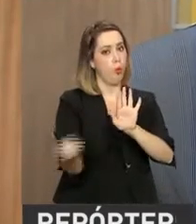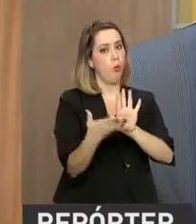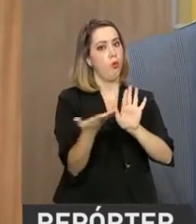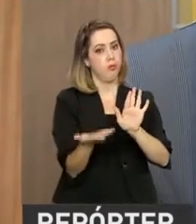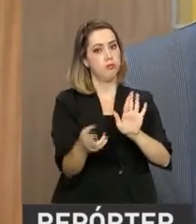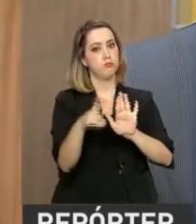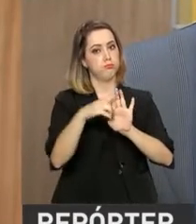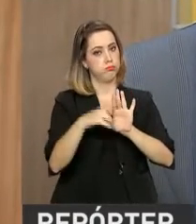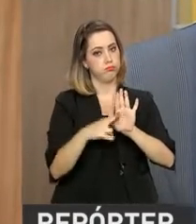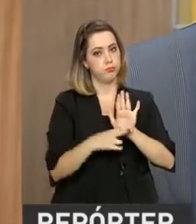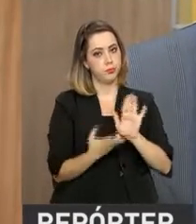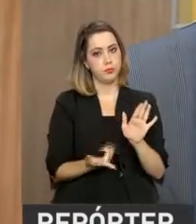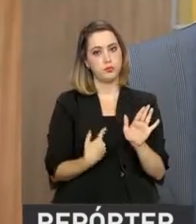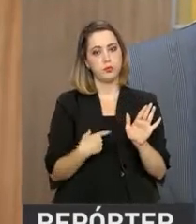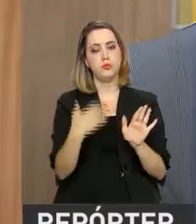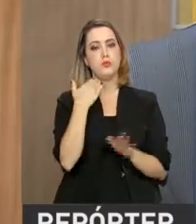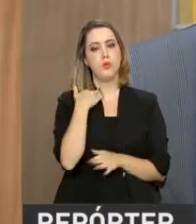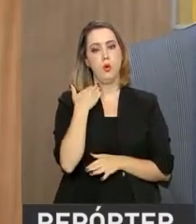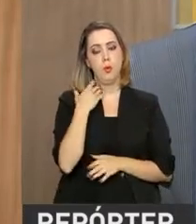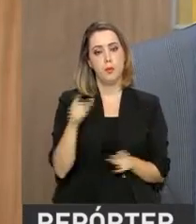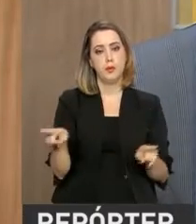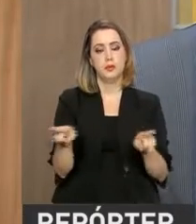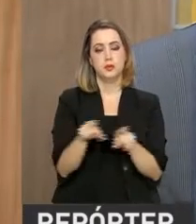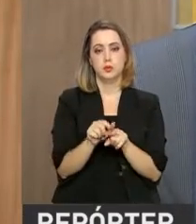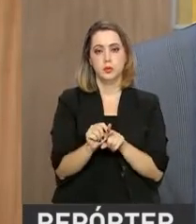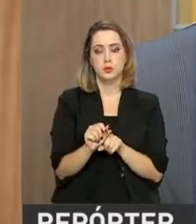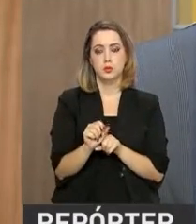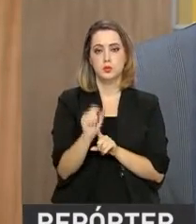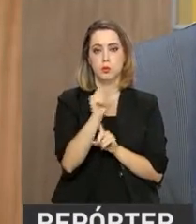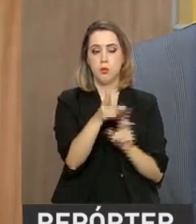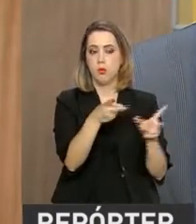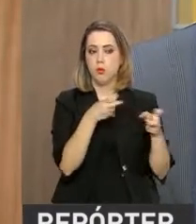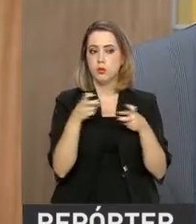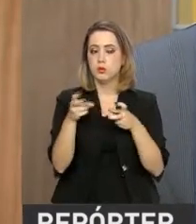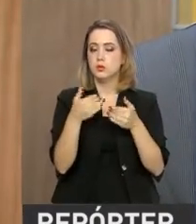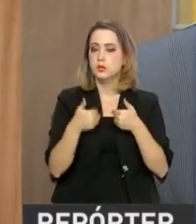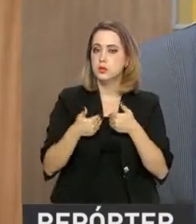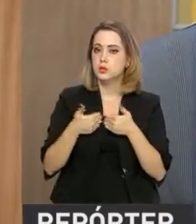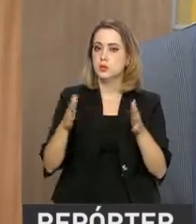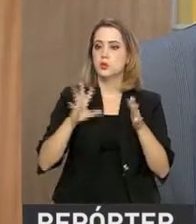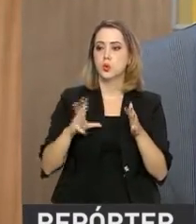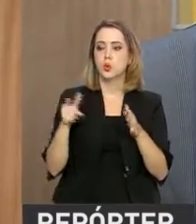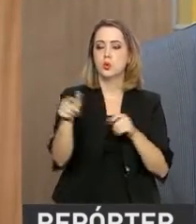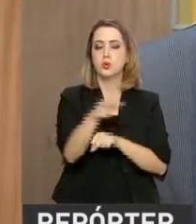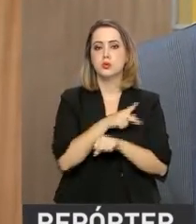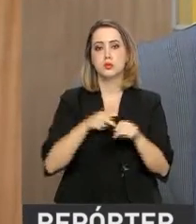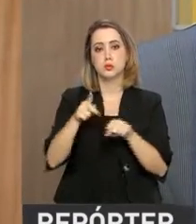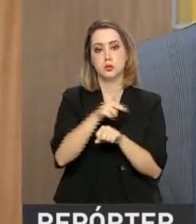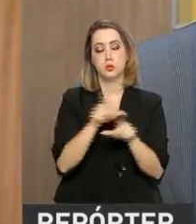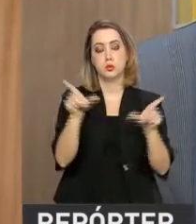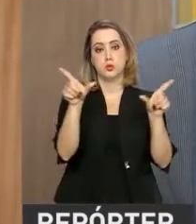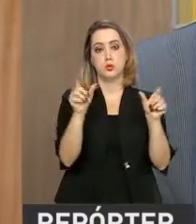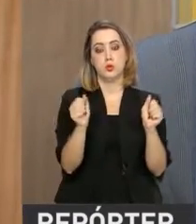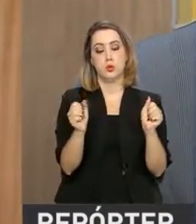internacional. O banco, no seu próprio estatuto, prevê que estará aberto para todos os países membros da ONU.